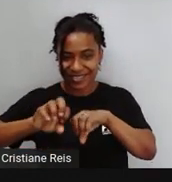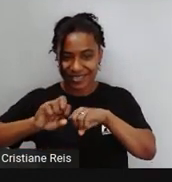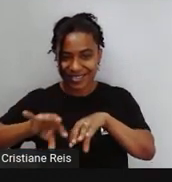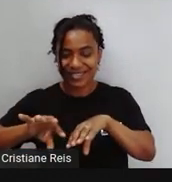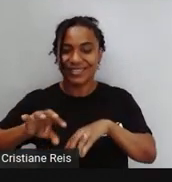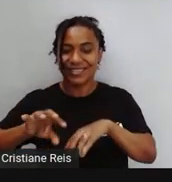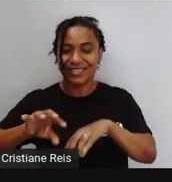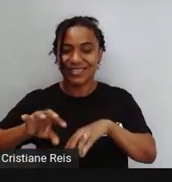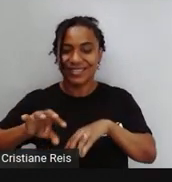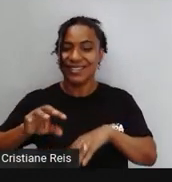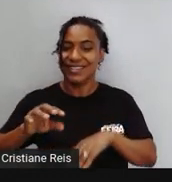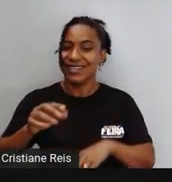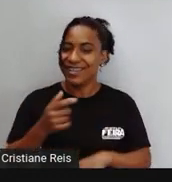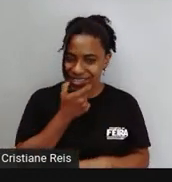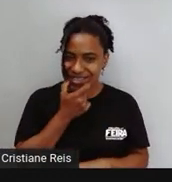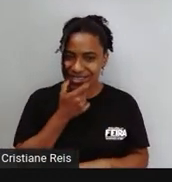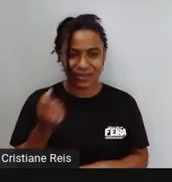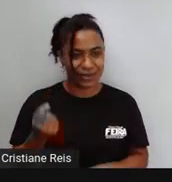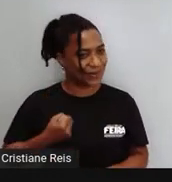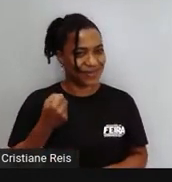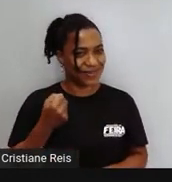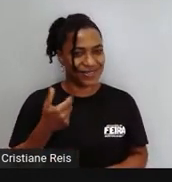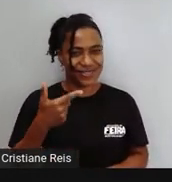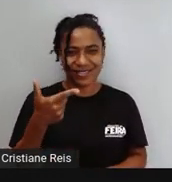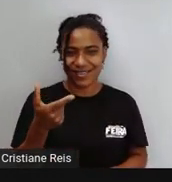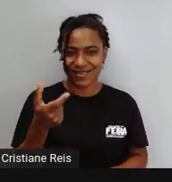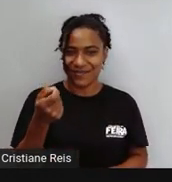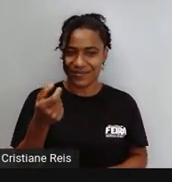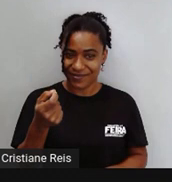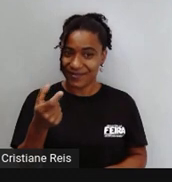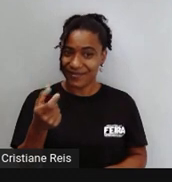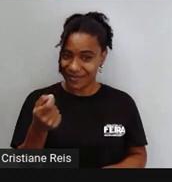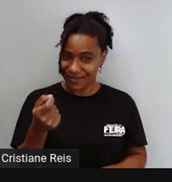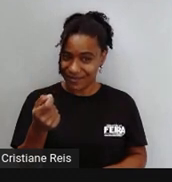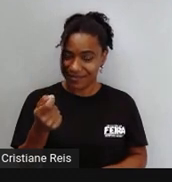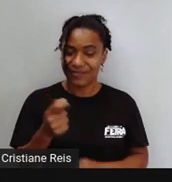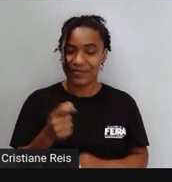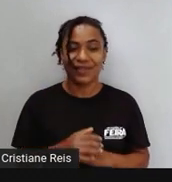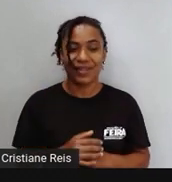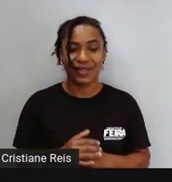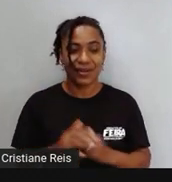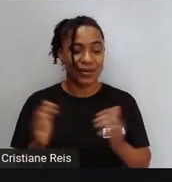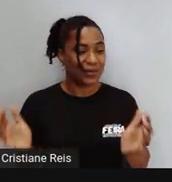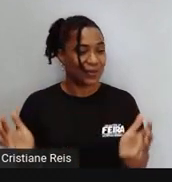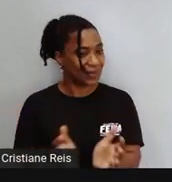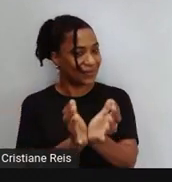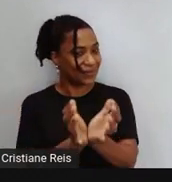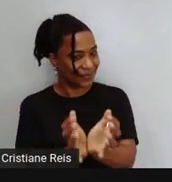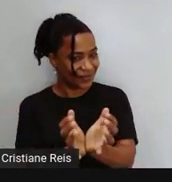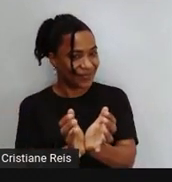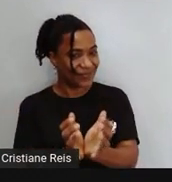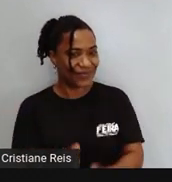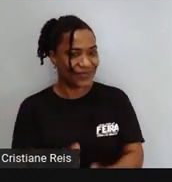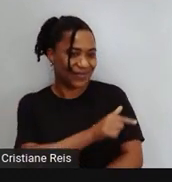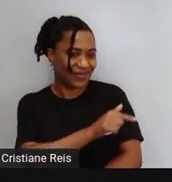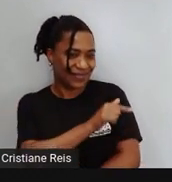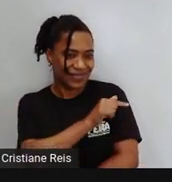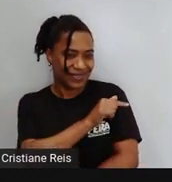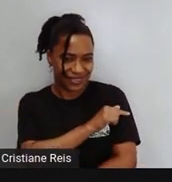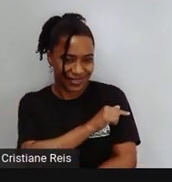de inglês número 20. E essa aula é dedicada a vocês, estudantes do sétimo